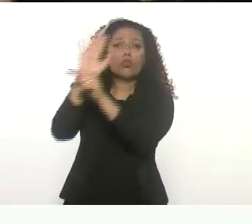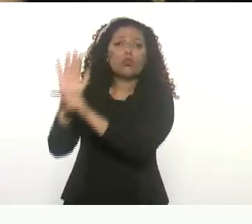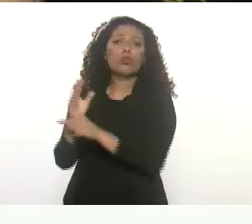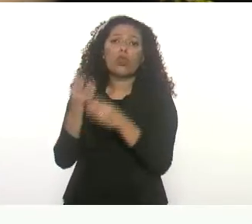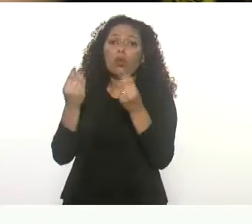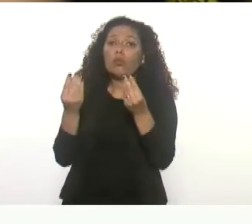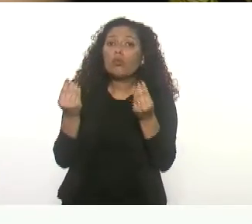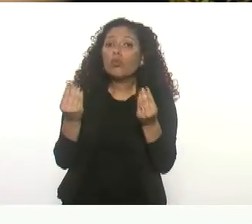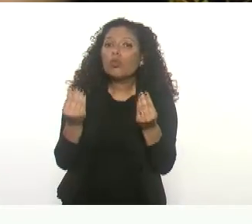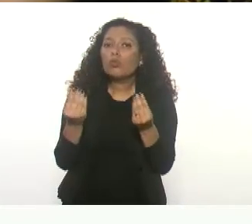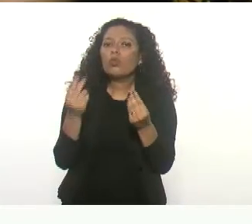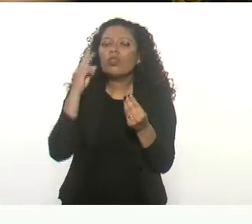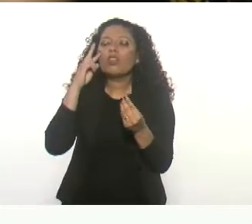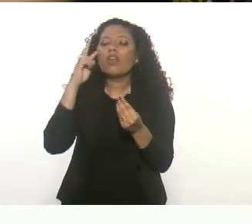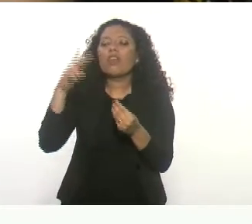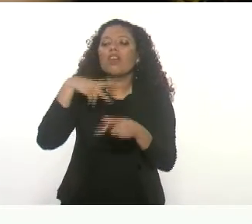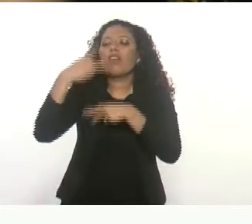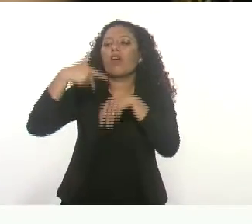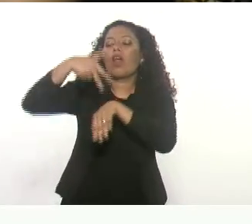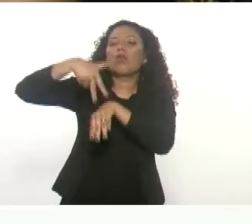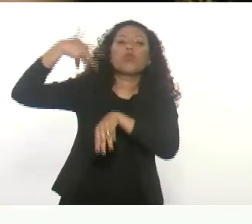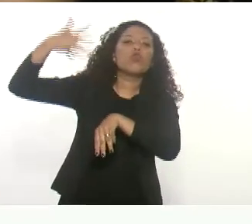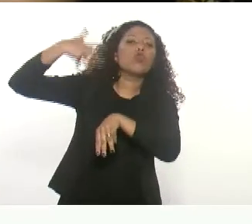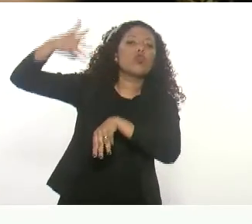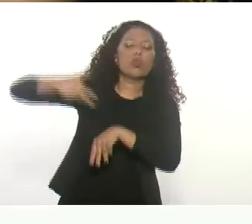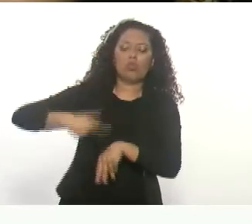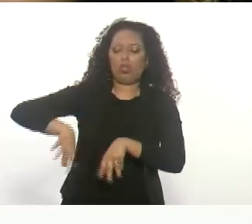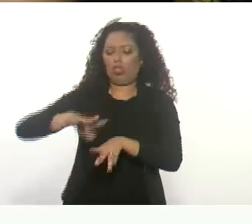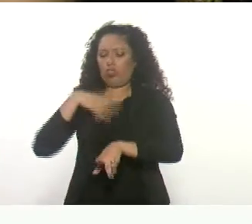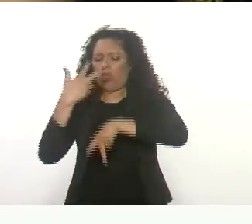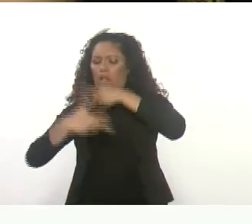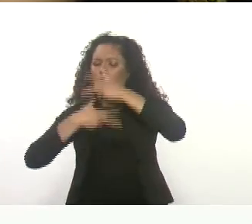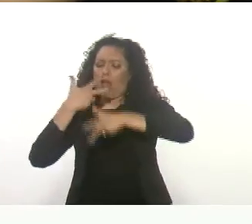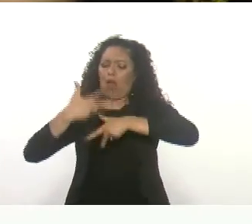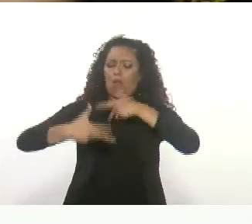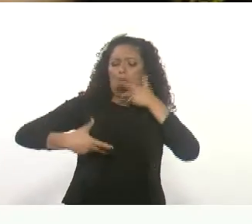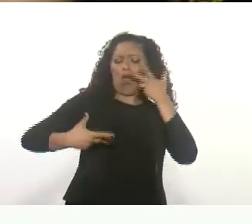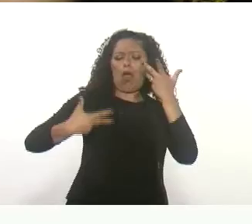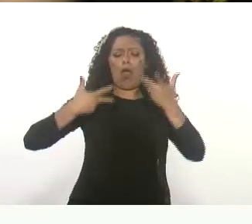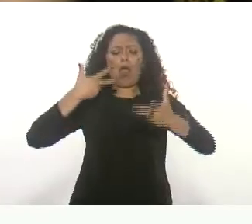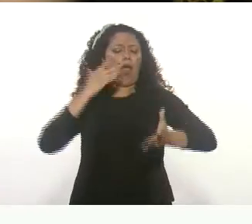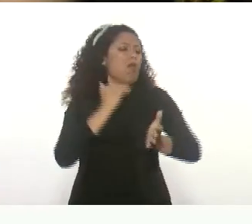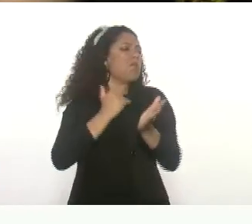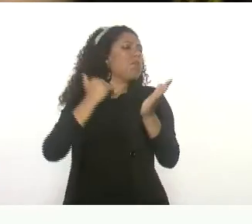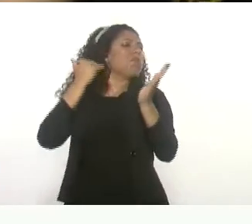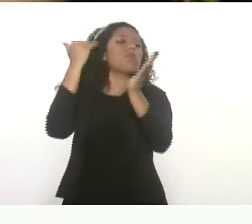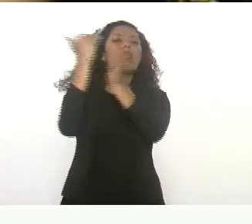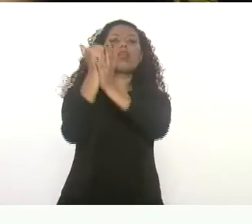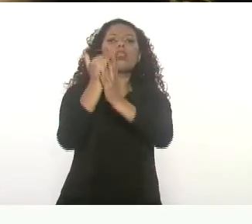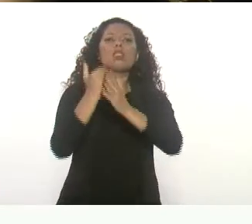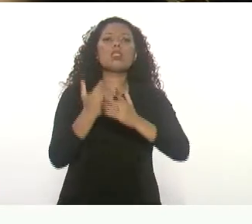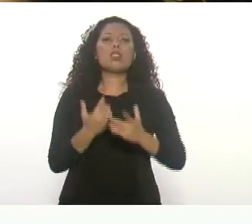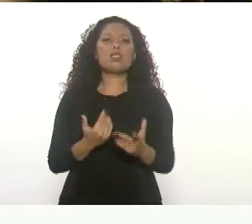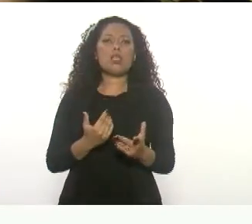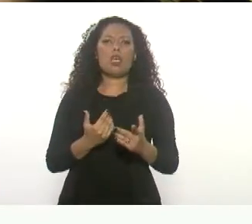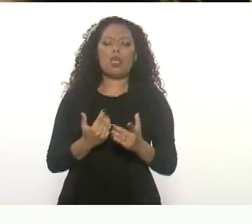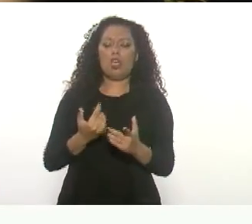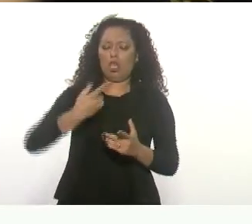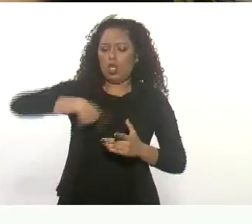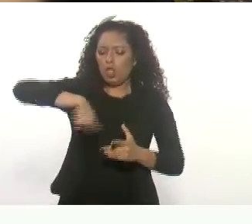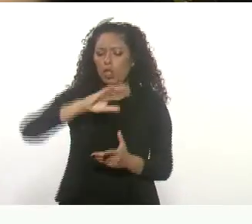gente qualificar o discurso, né? A gente tem um discurso empírico de crescer, no nosso caso, os 2 de